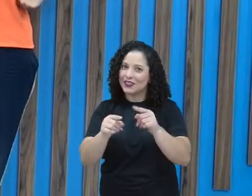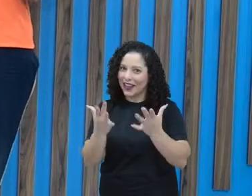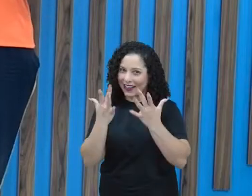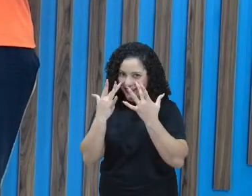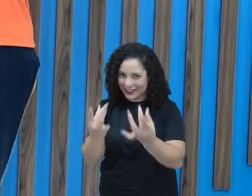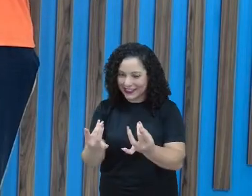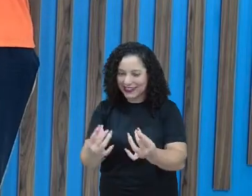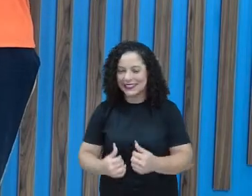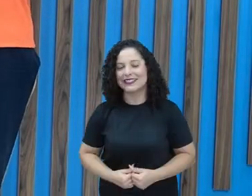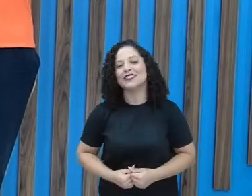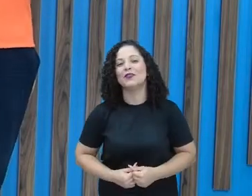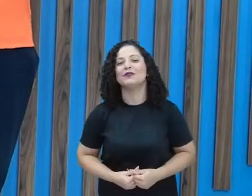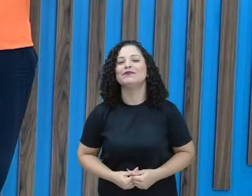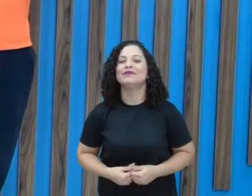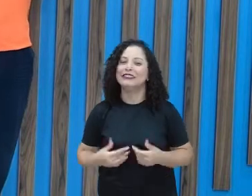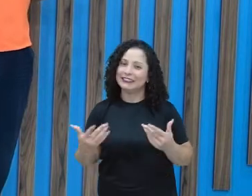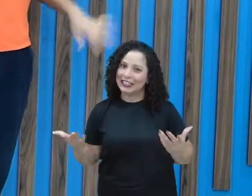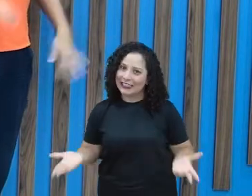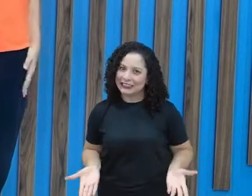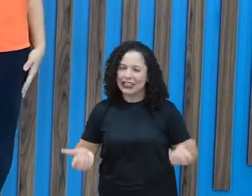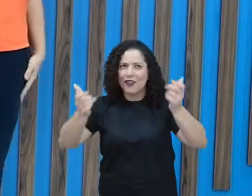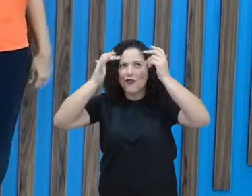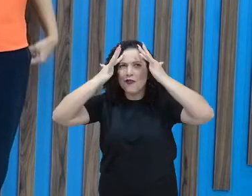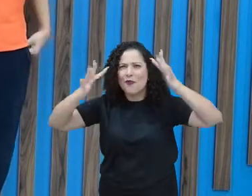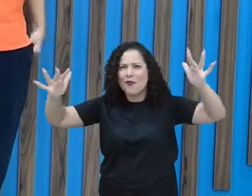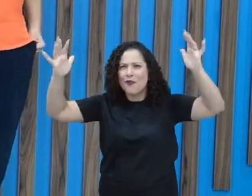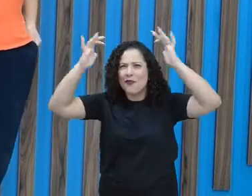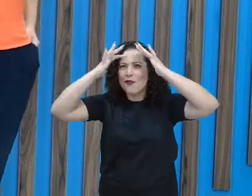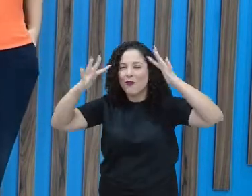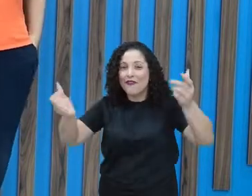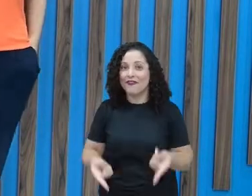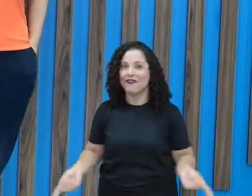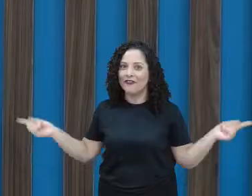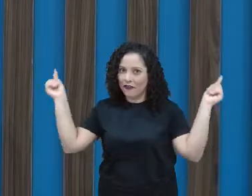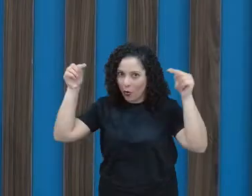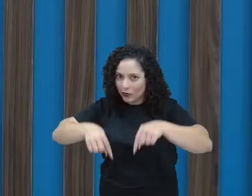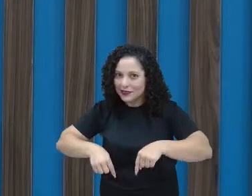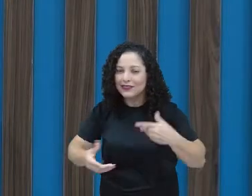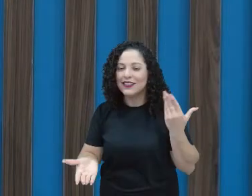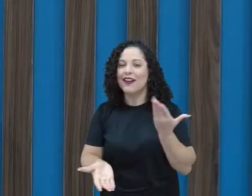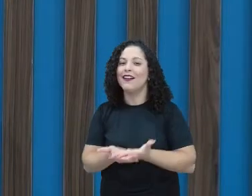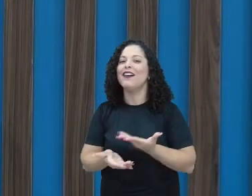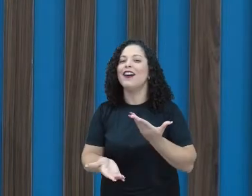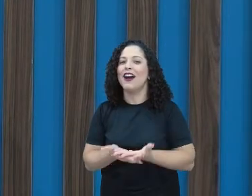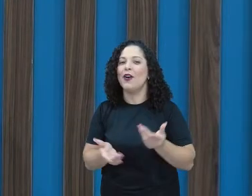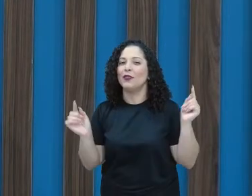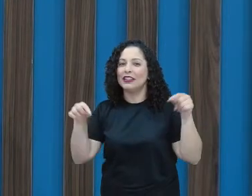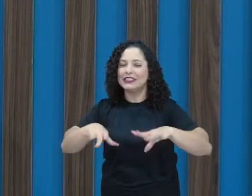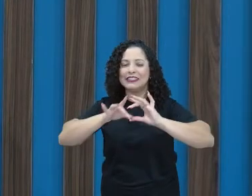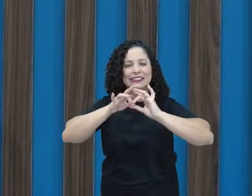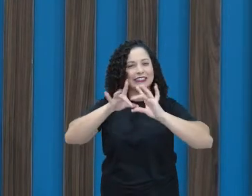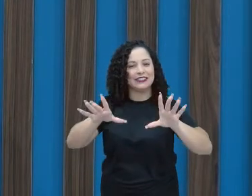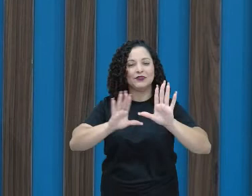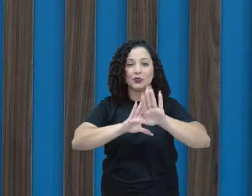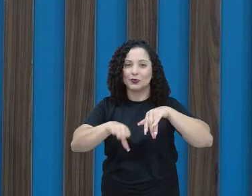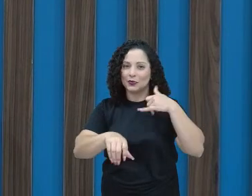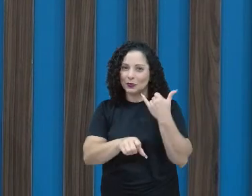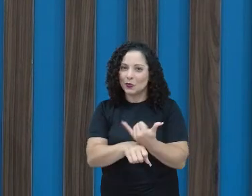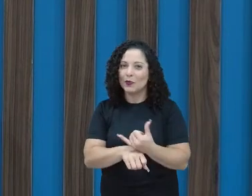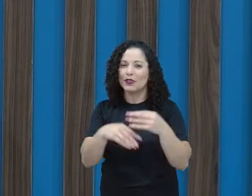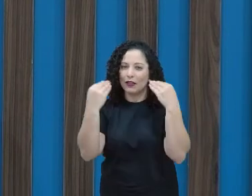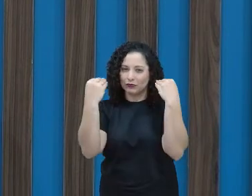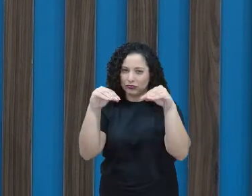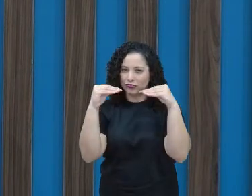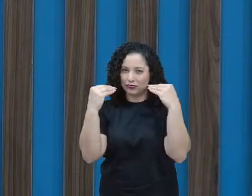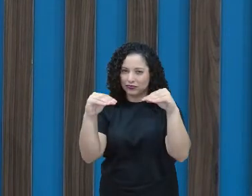E se dispersou por conta de Malu, volta aí na aula, porque essa aula vai estar disponível no YouTube, né,